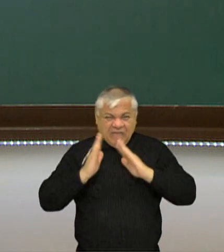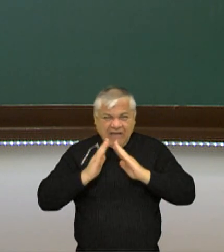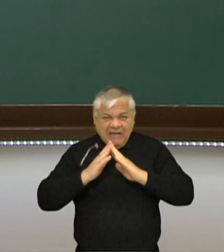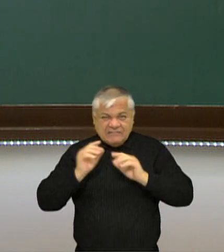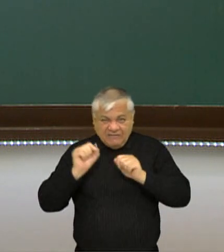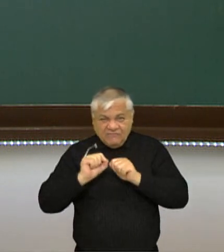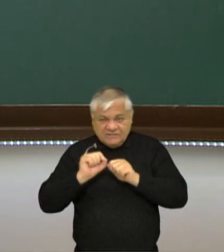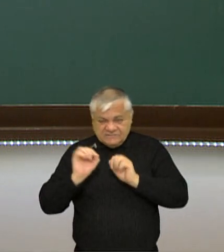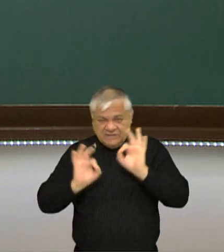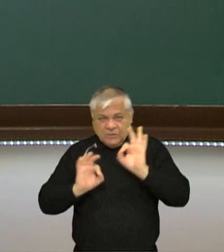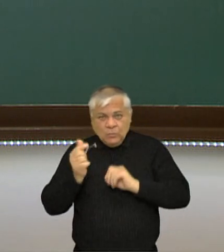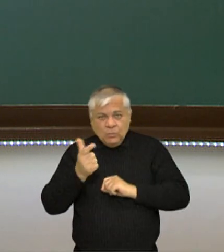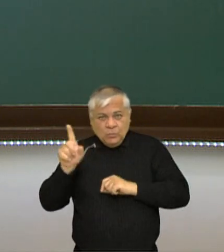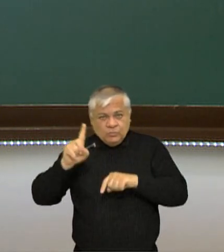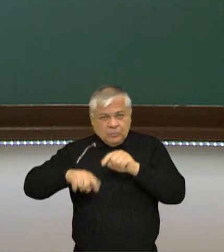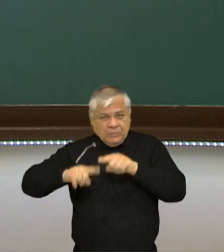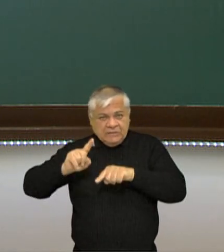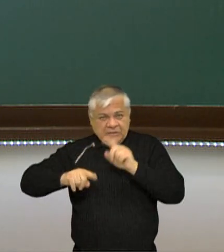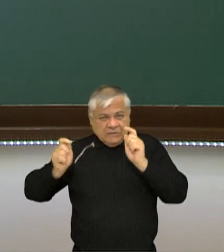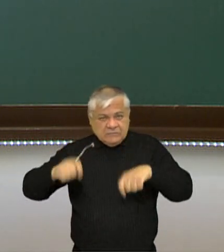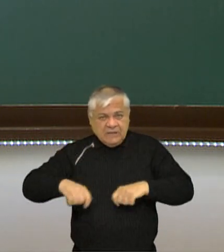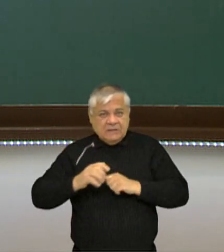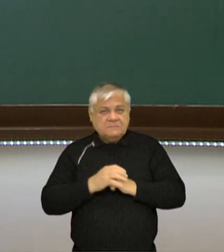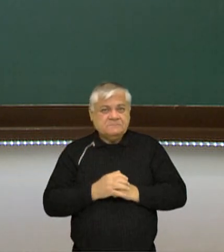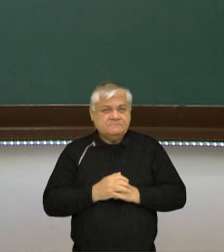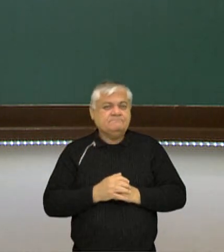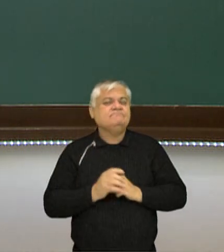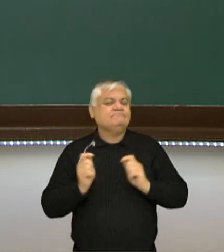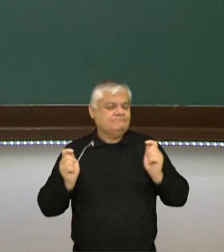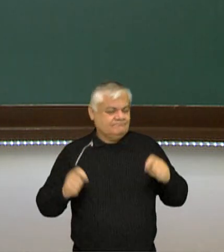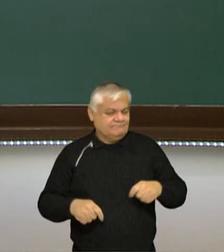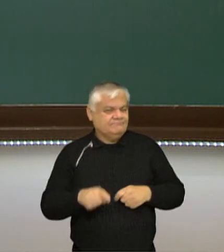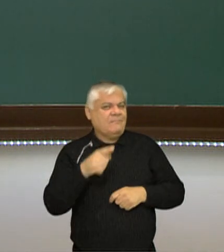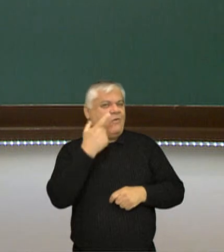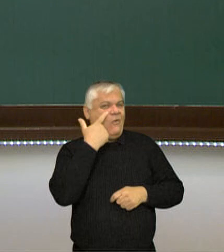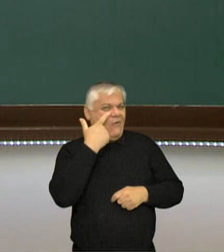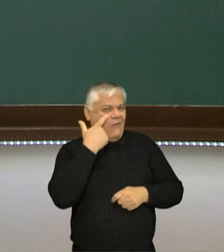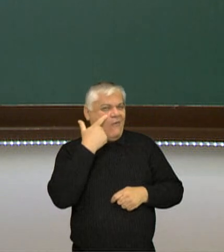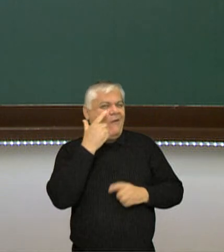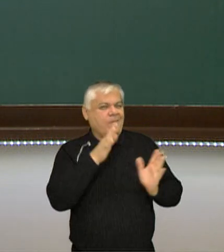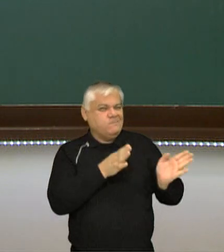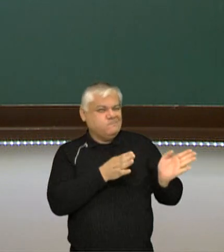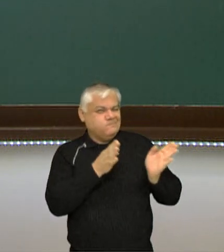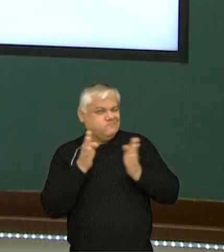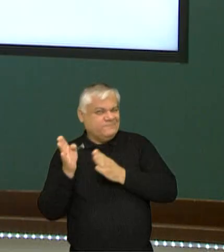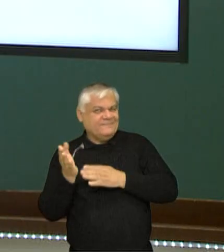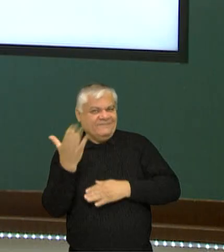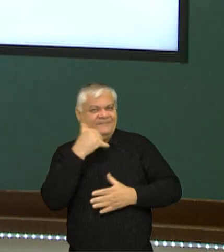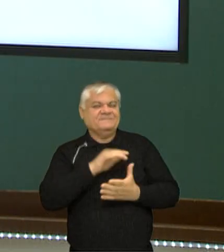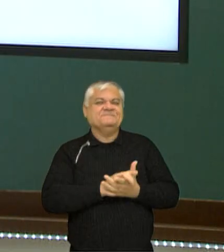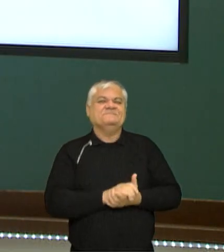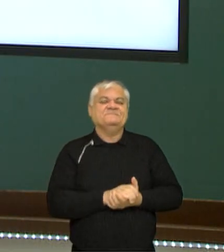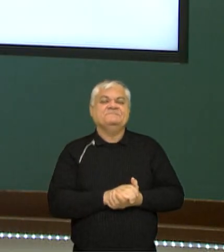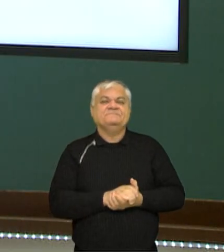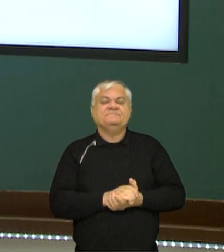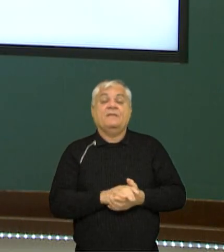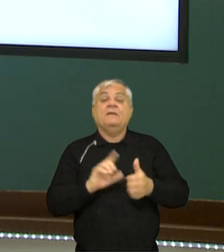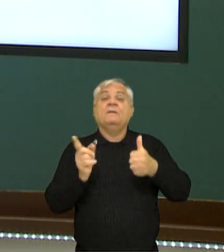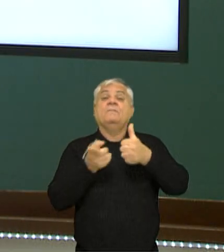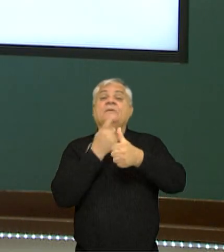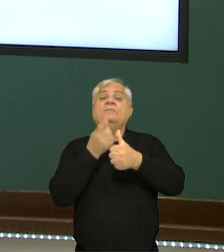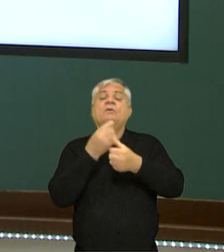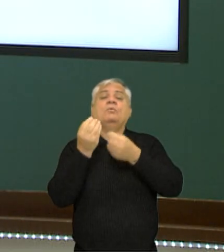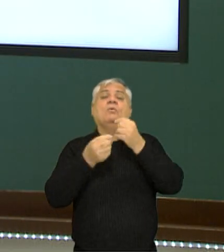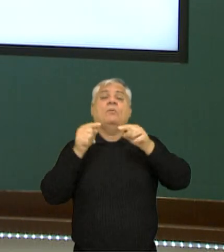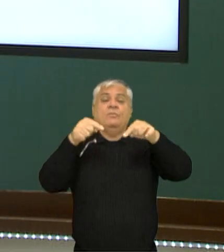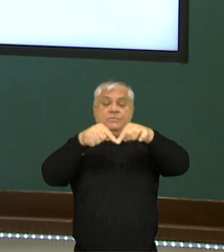material alternativo? Consegue sim, moçada. Fique de olho, né, e me acompanhe. Primeiro vamos lembrar como é o tabuleiro.